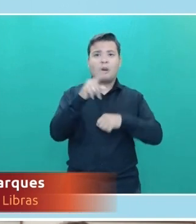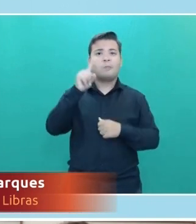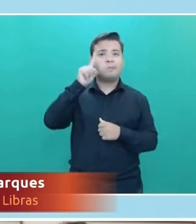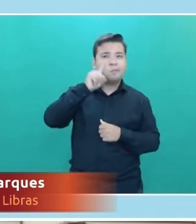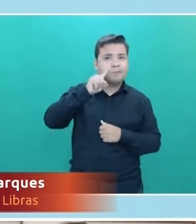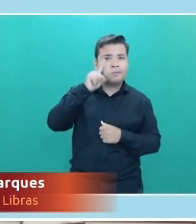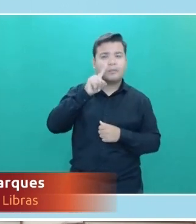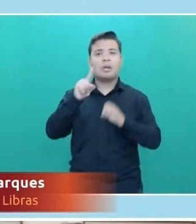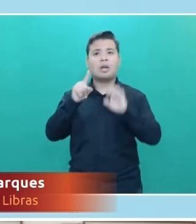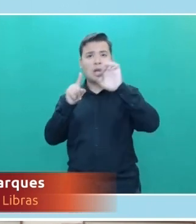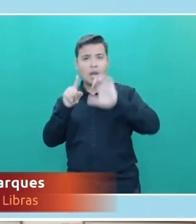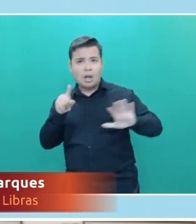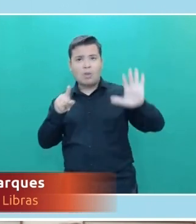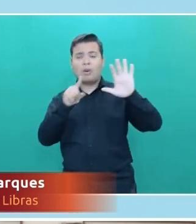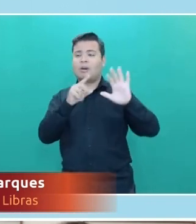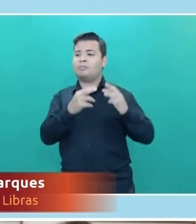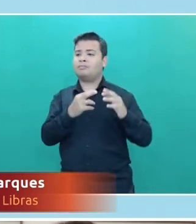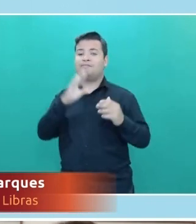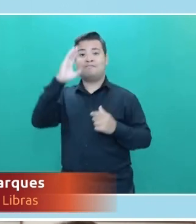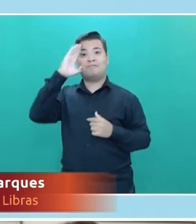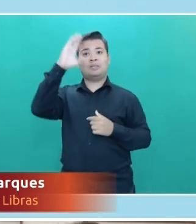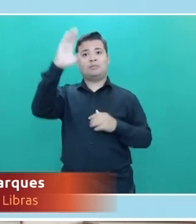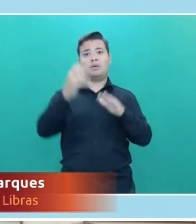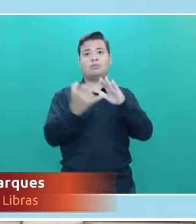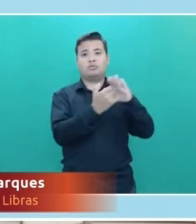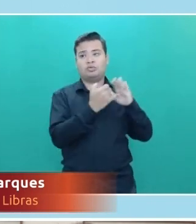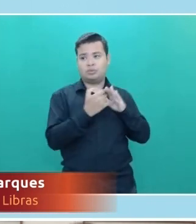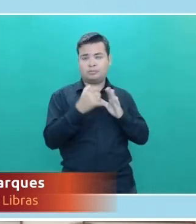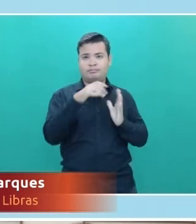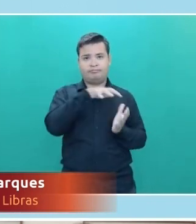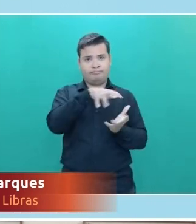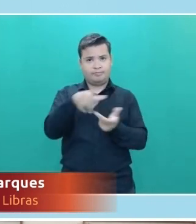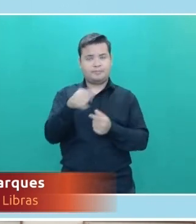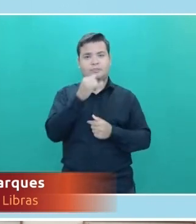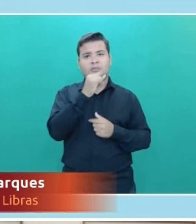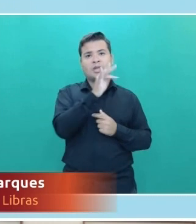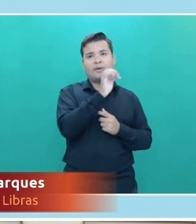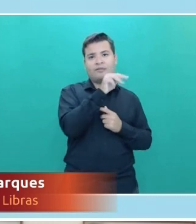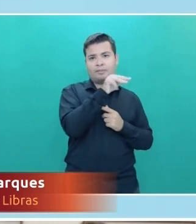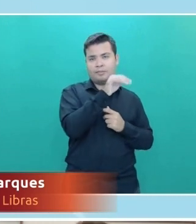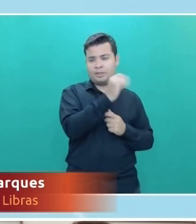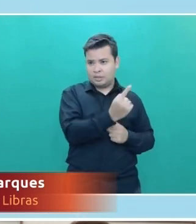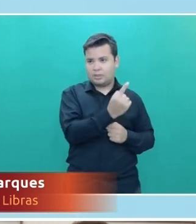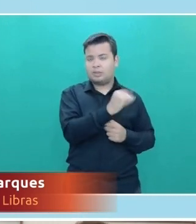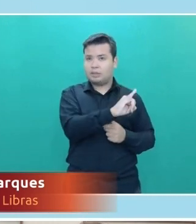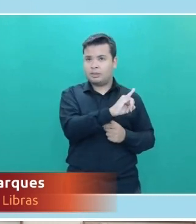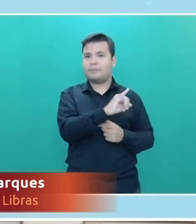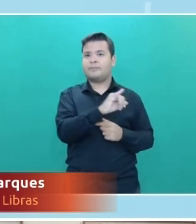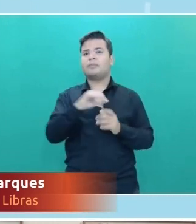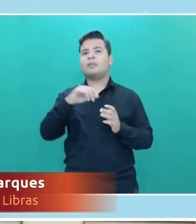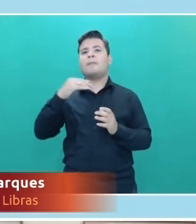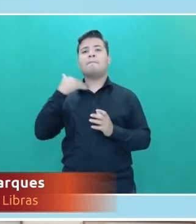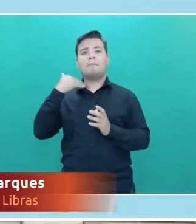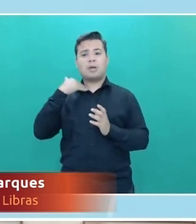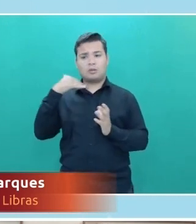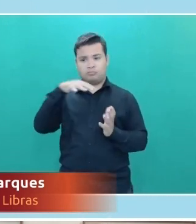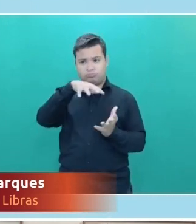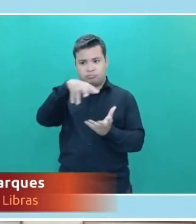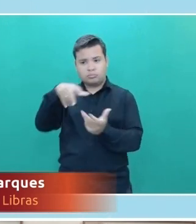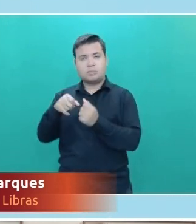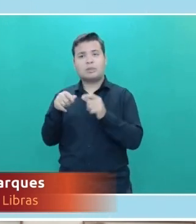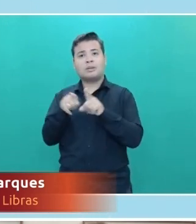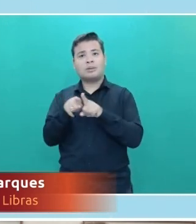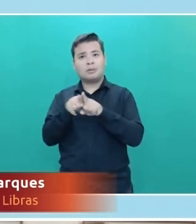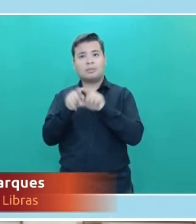principais instituições internacionais. O FMI, Banco Mundial, o Conselho de Segurança da ONU é visto